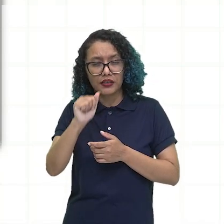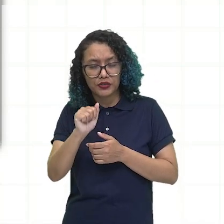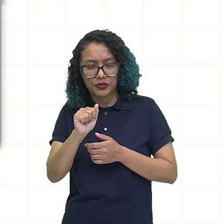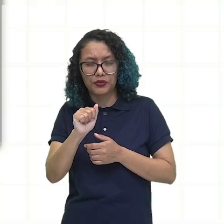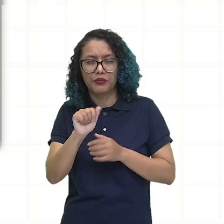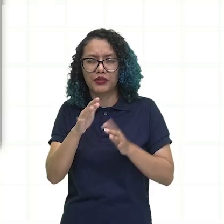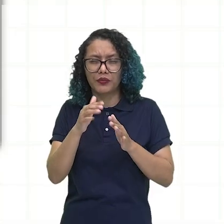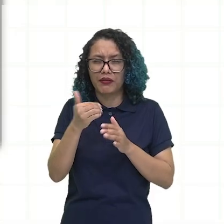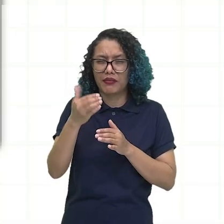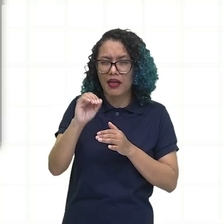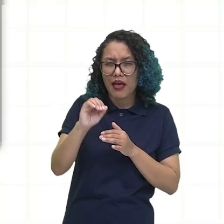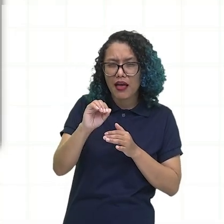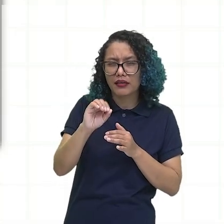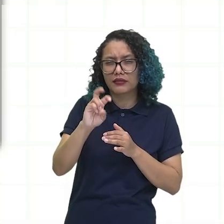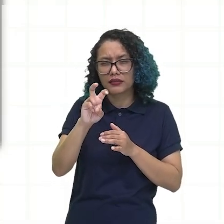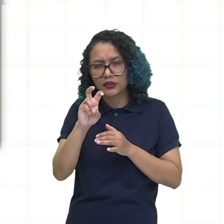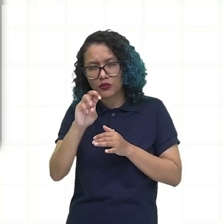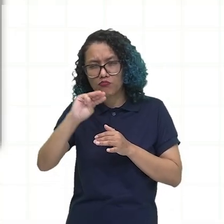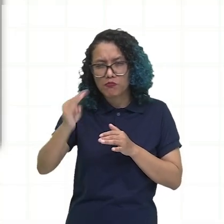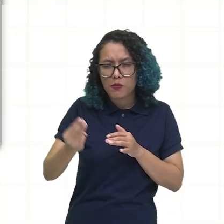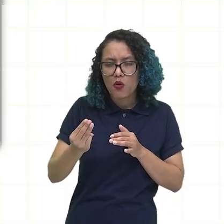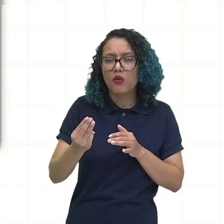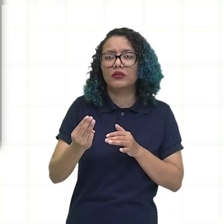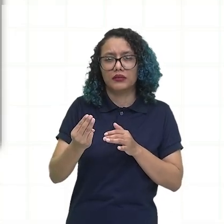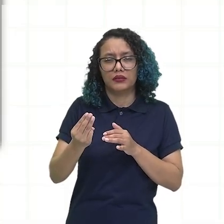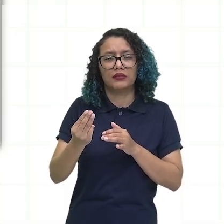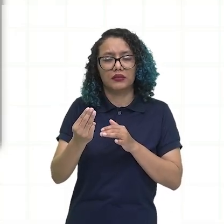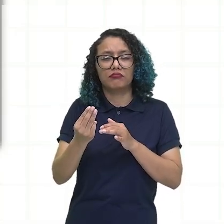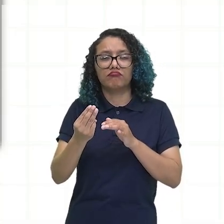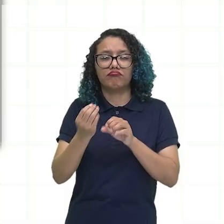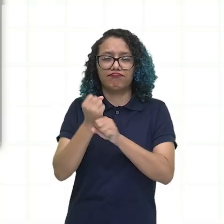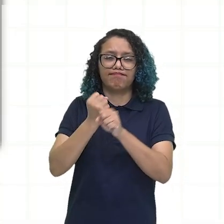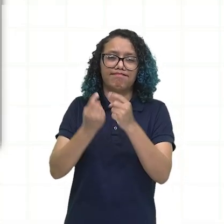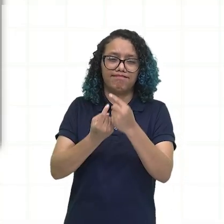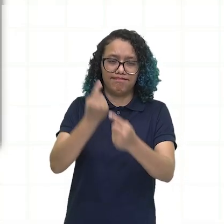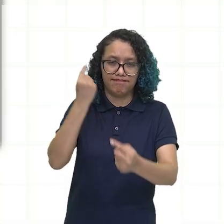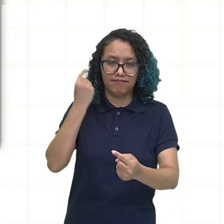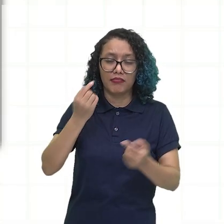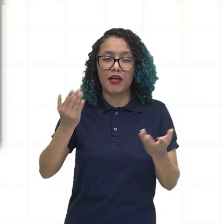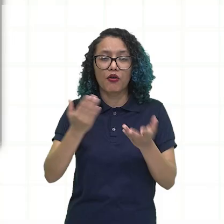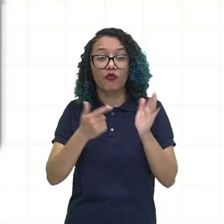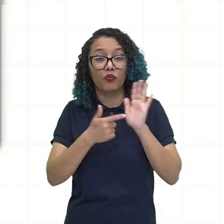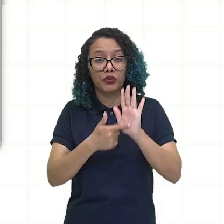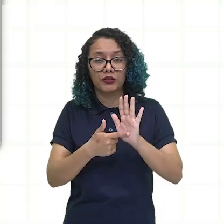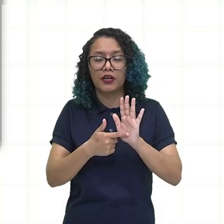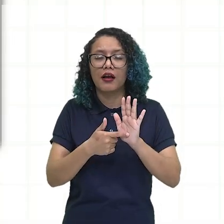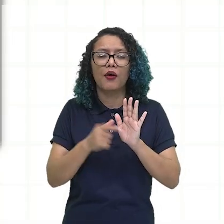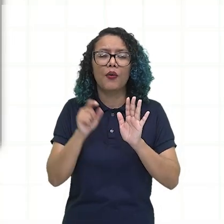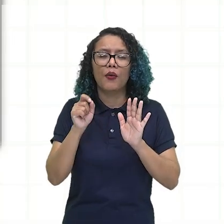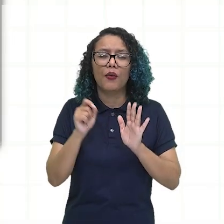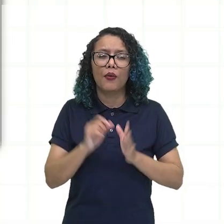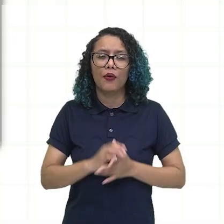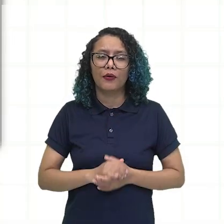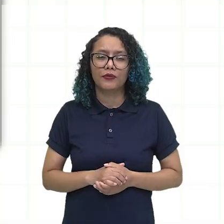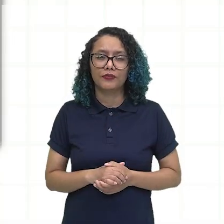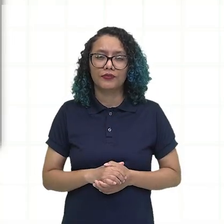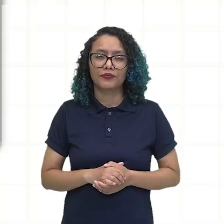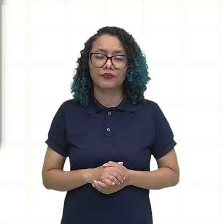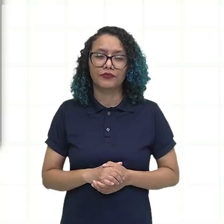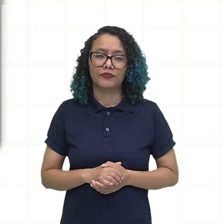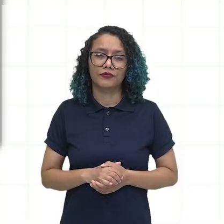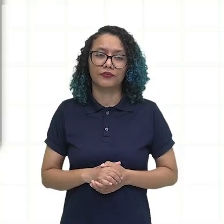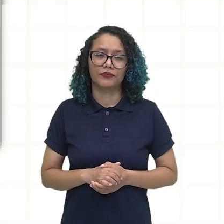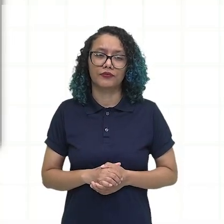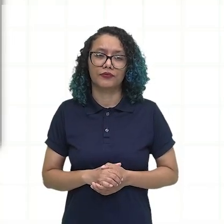anos atrás, certo? Então, aqui você vai observar nessa imagem que nós temos aqui a referência